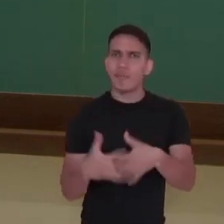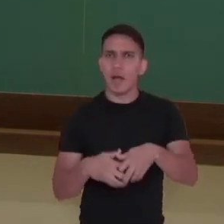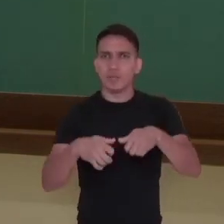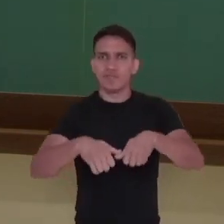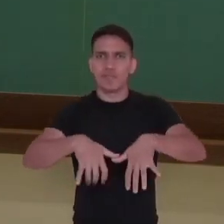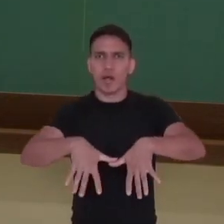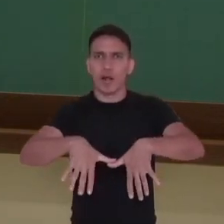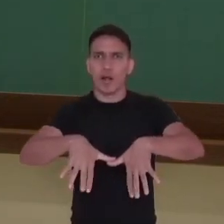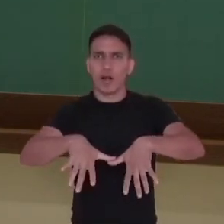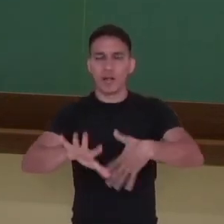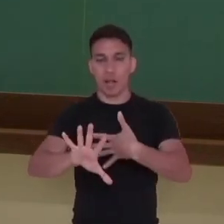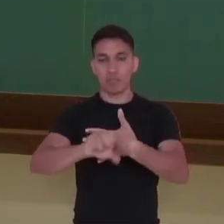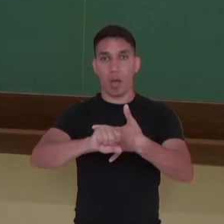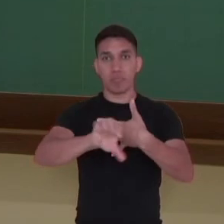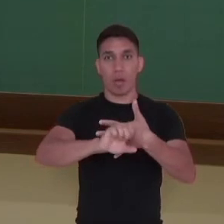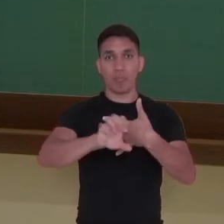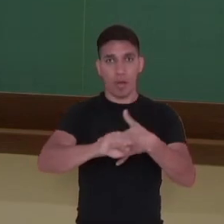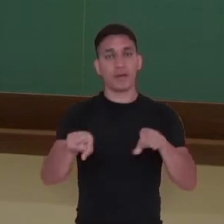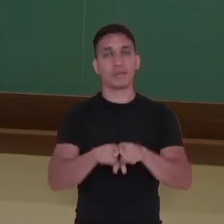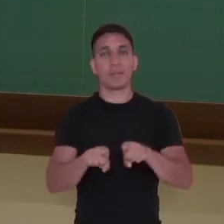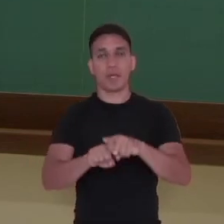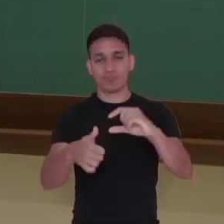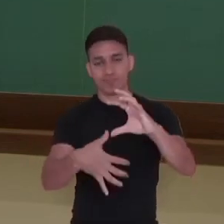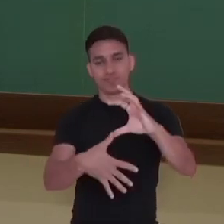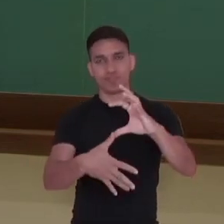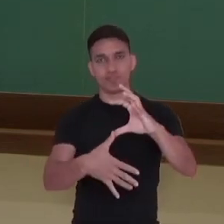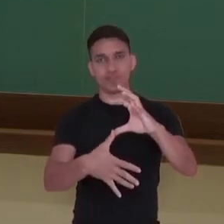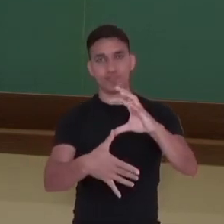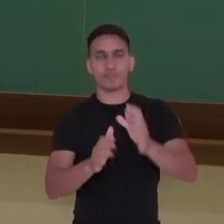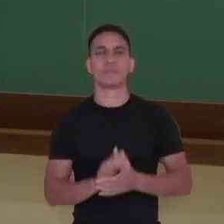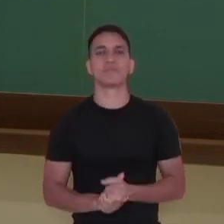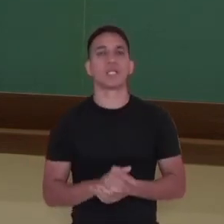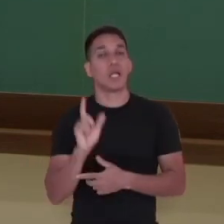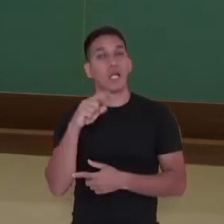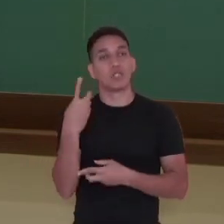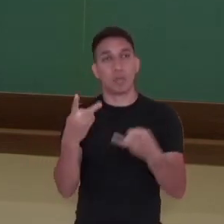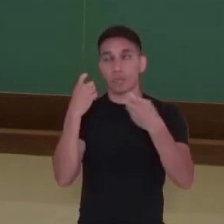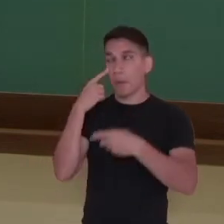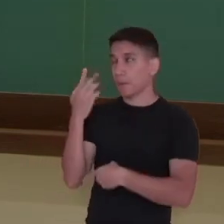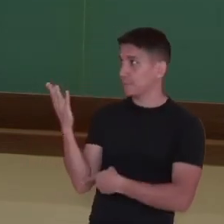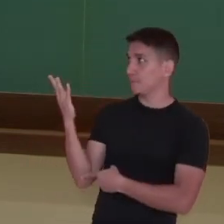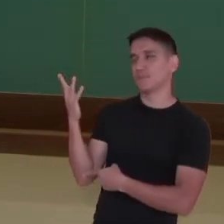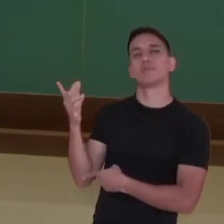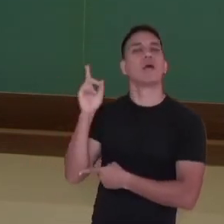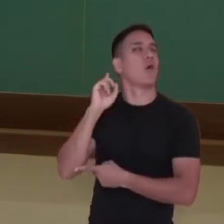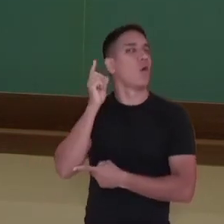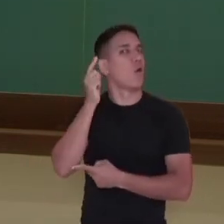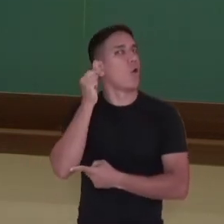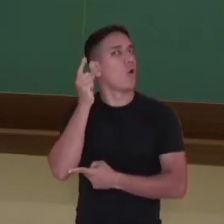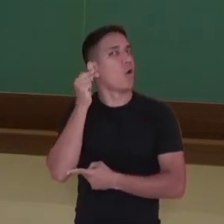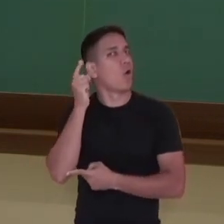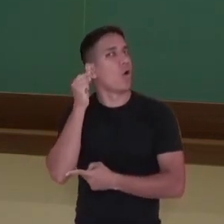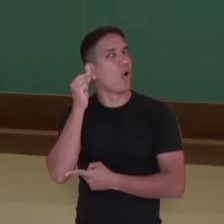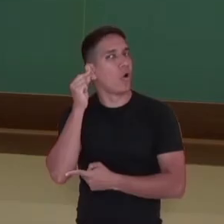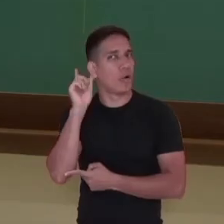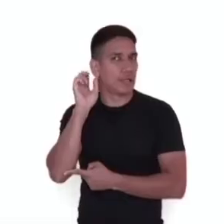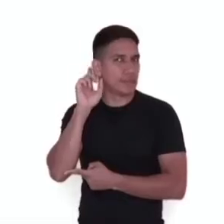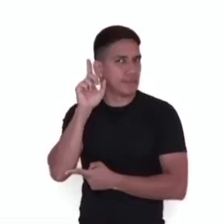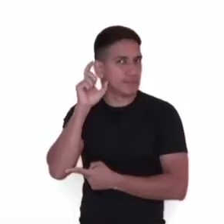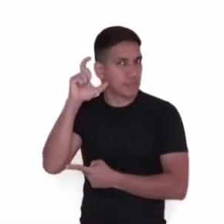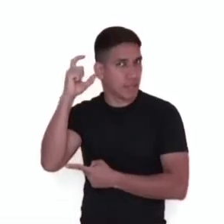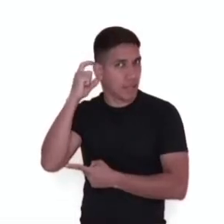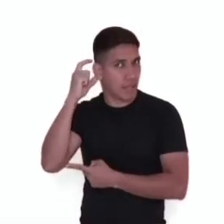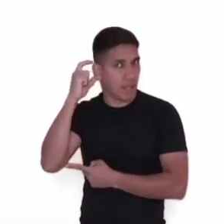o sensorial e o nervoso. E nós temos os ouvidos. São os